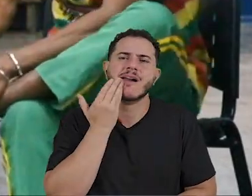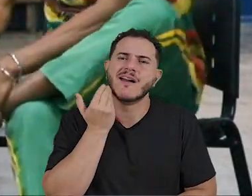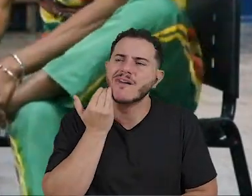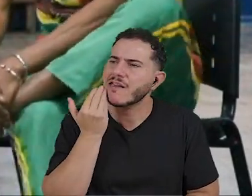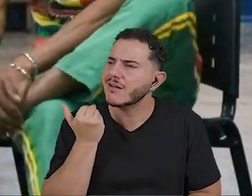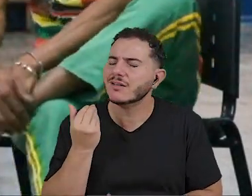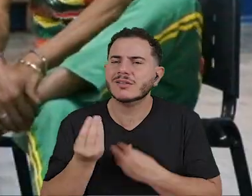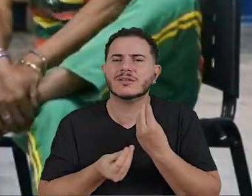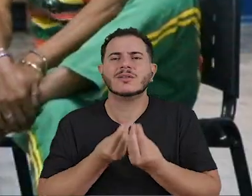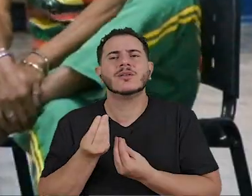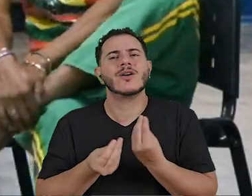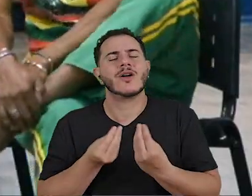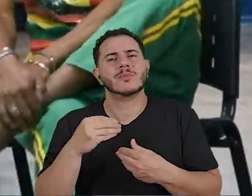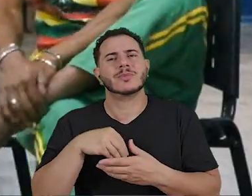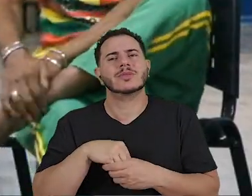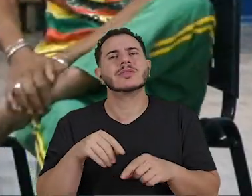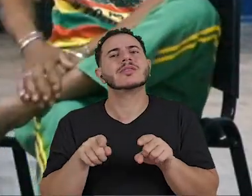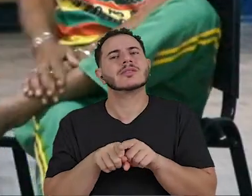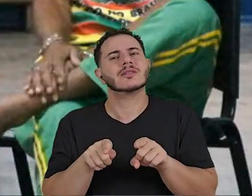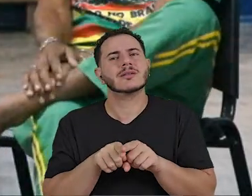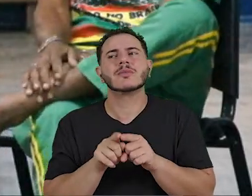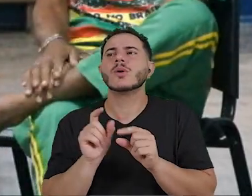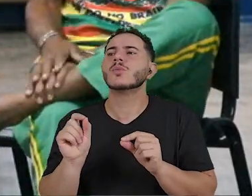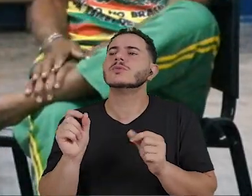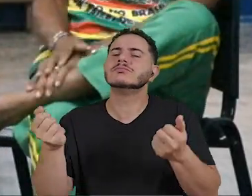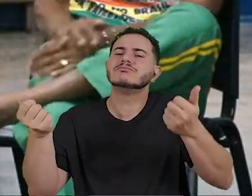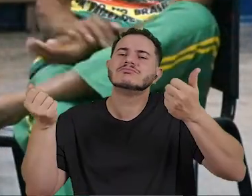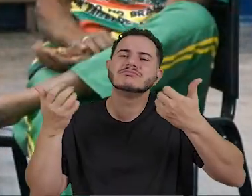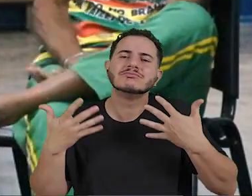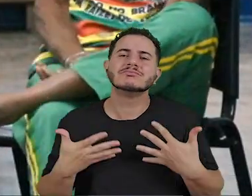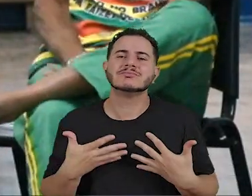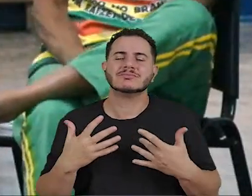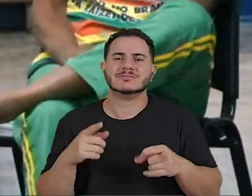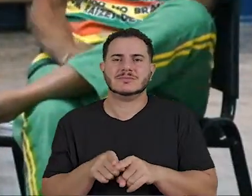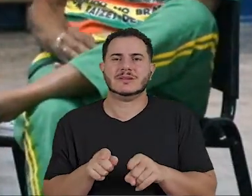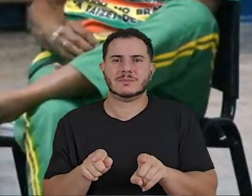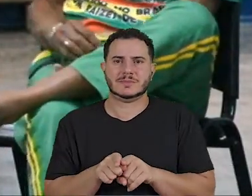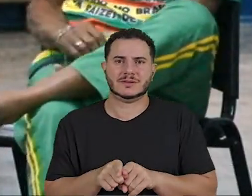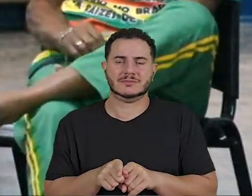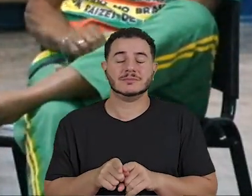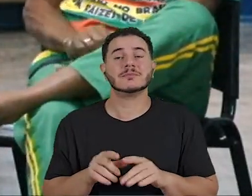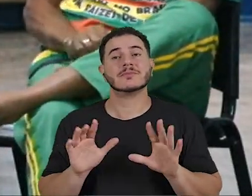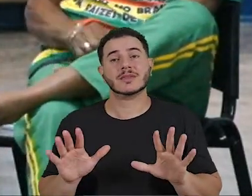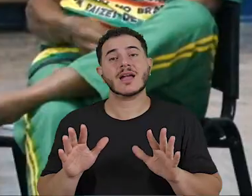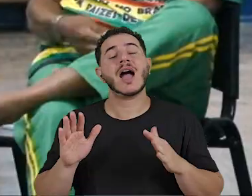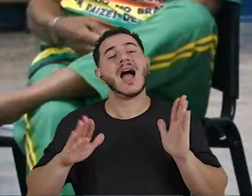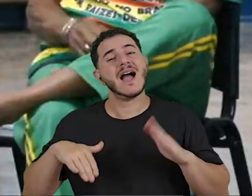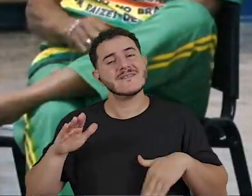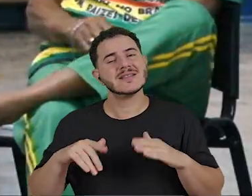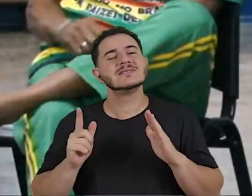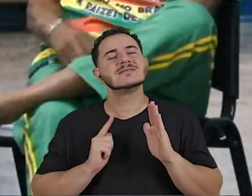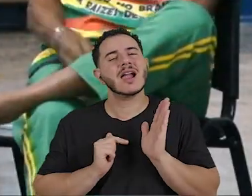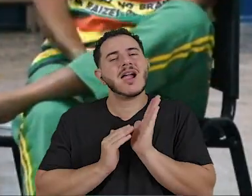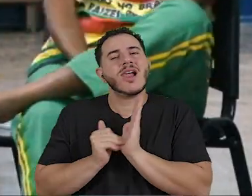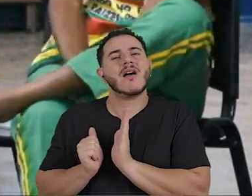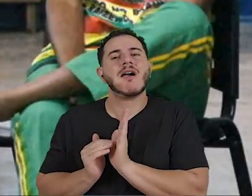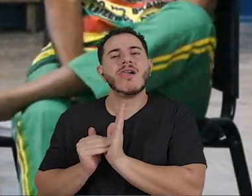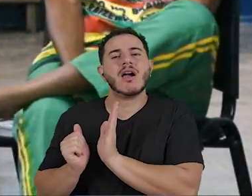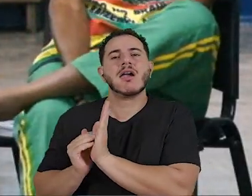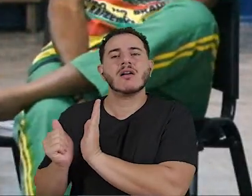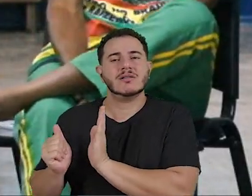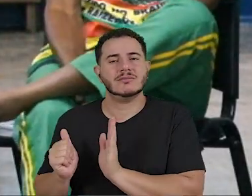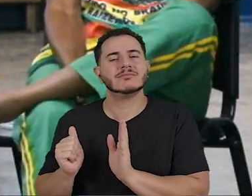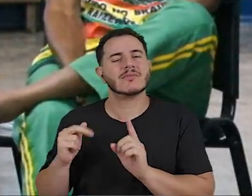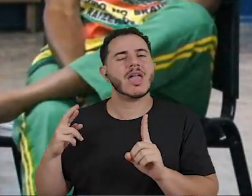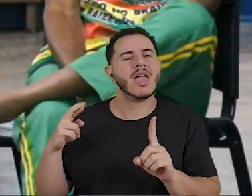né, pares, principalmente, acabam falando, ou acabam até omitindo, né,